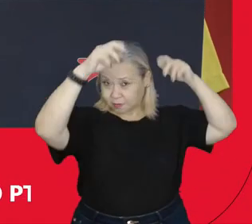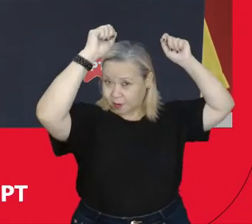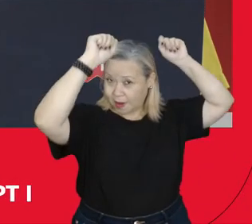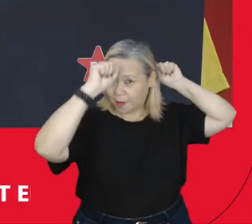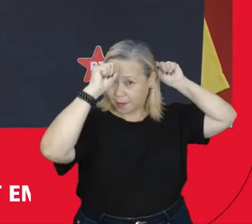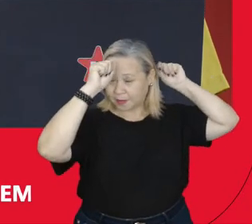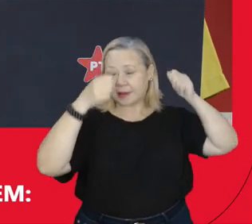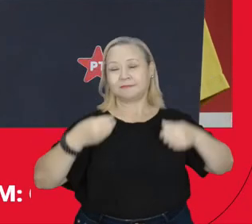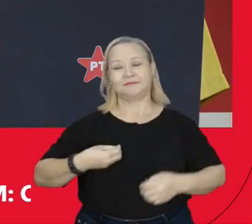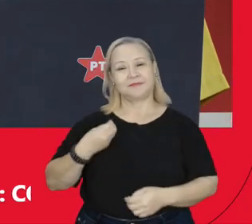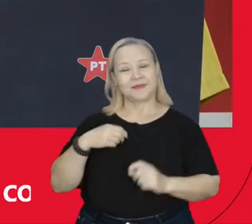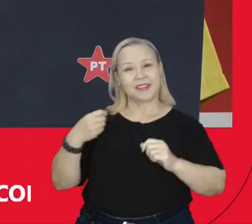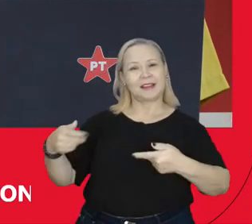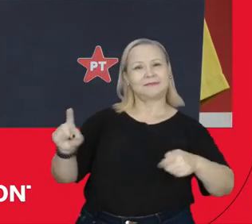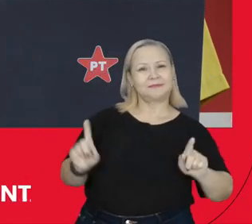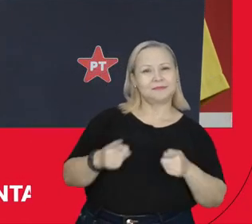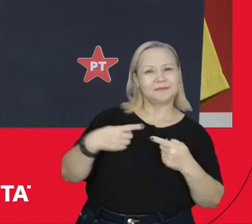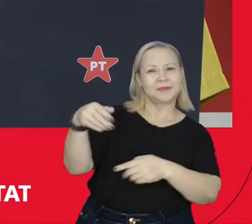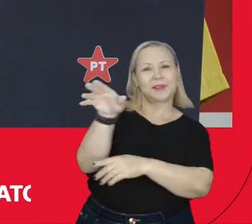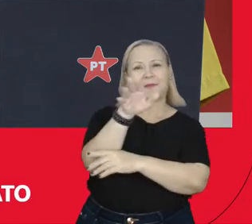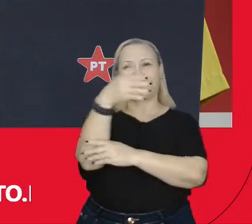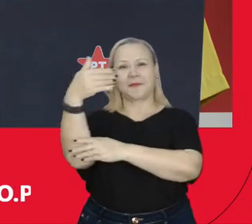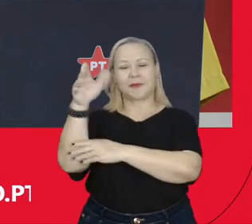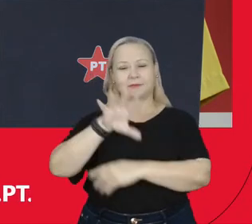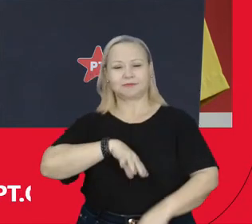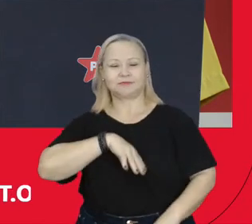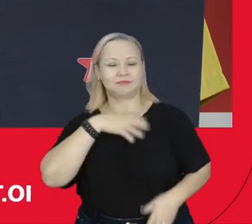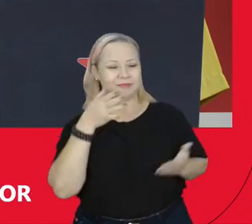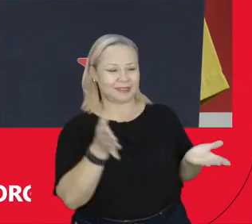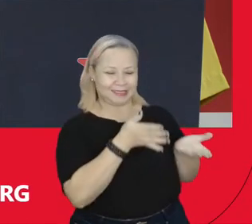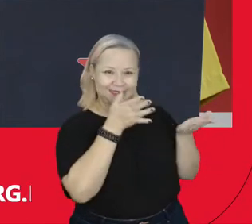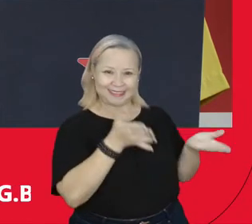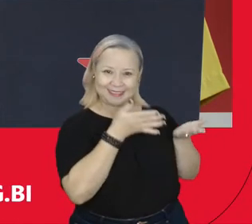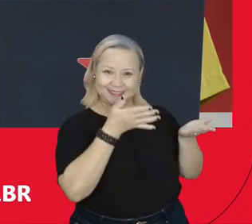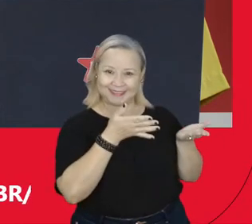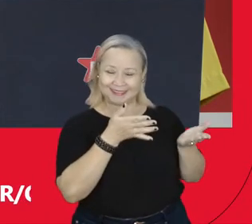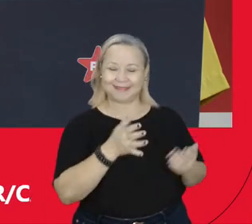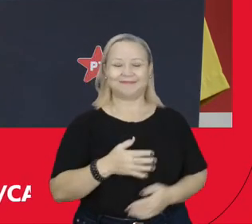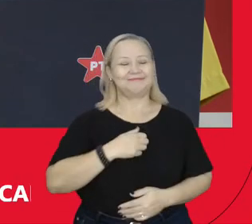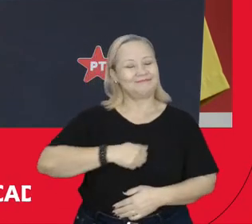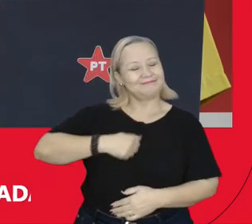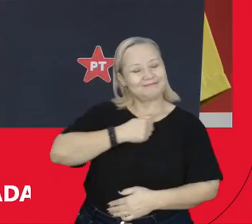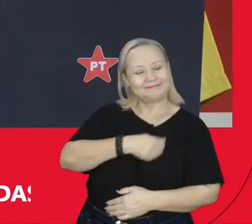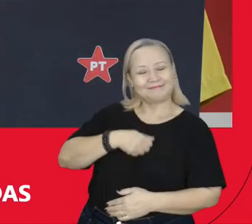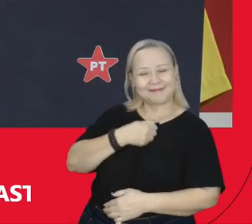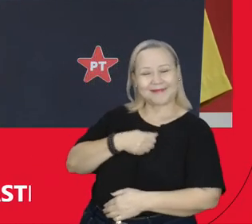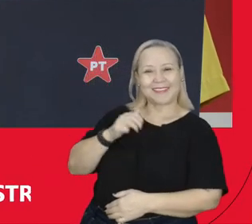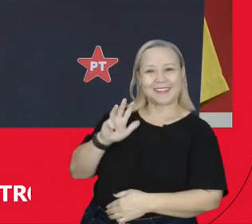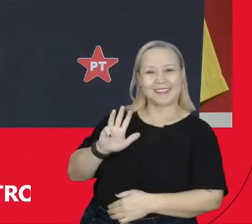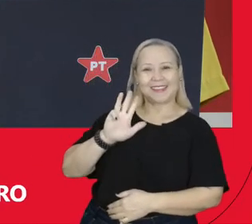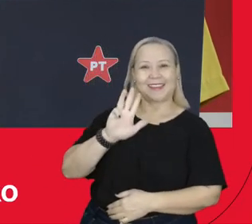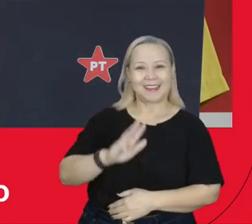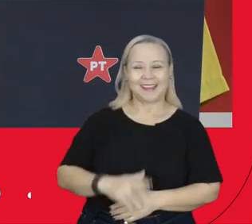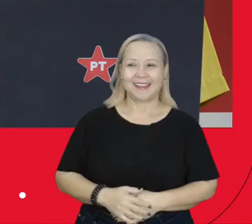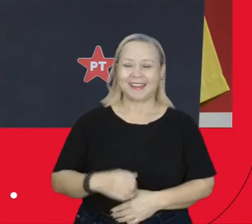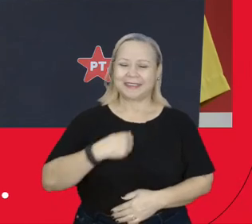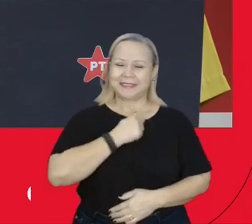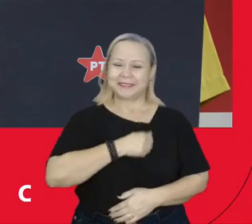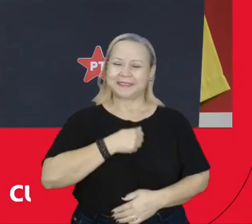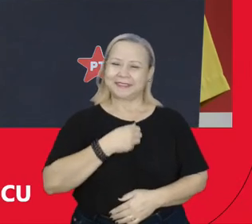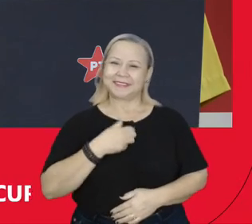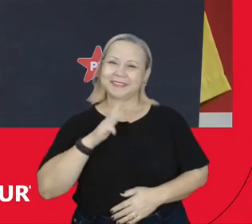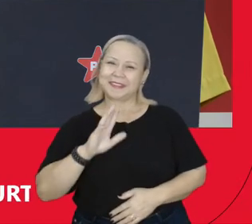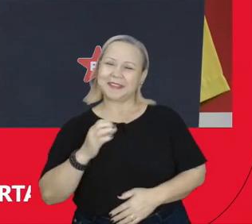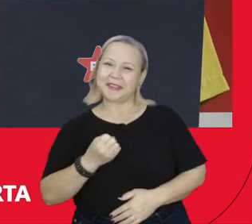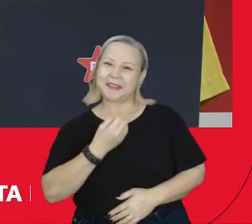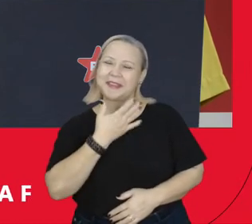com música, com bandeira, com alegria, com energia, com saudade de Lula, mas uma saudade que está perto de